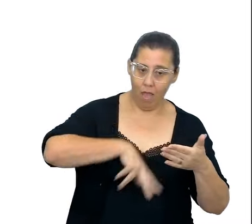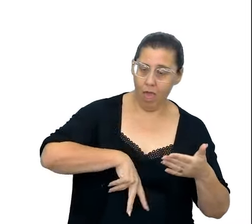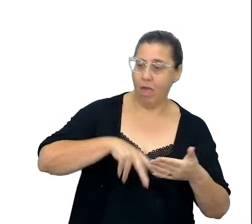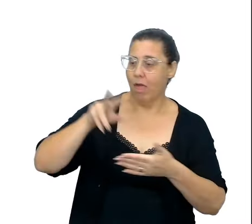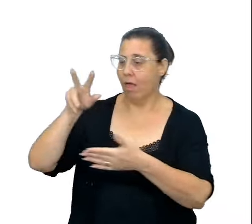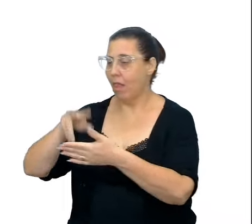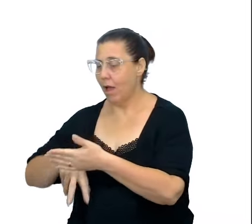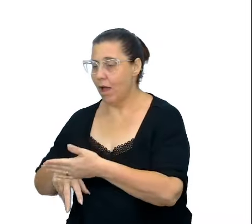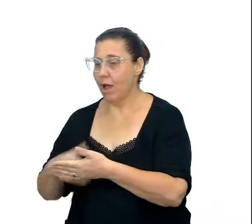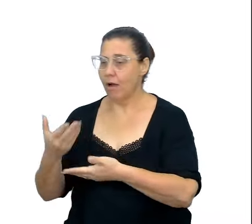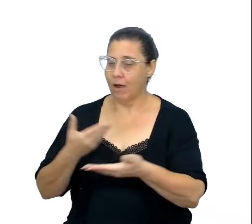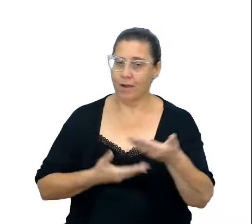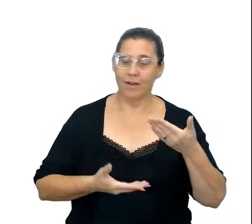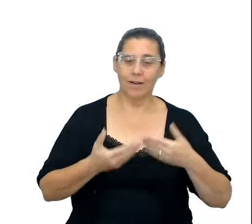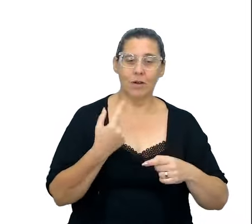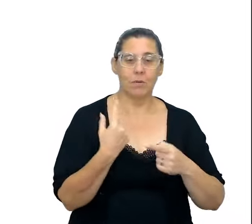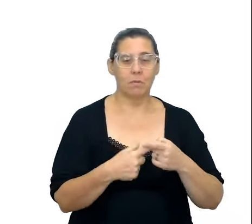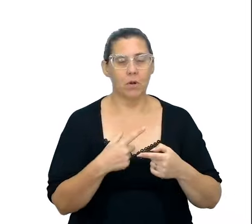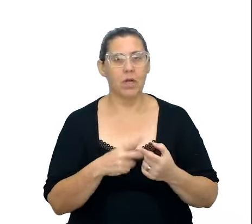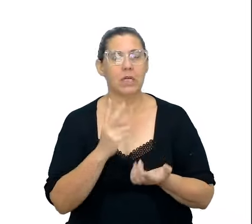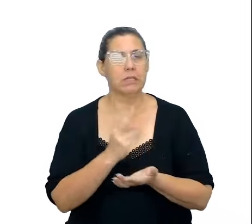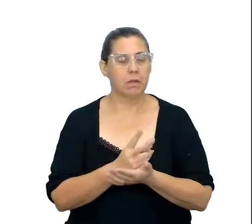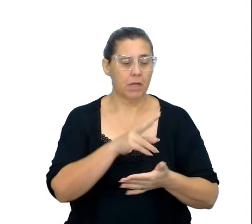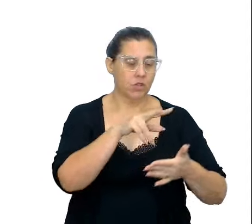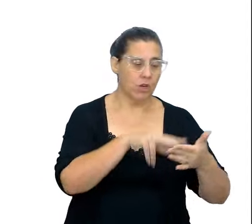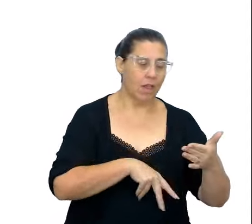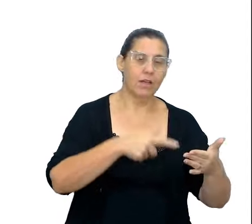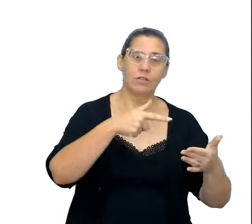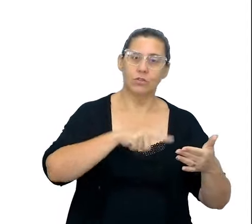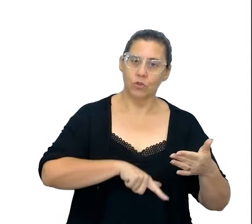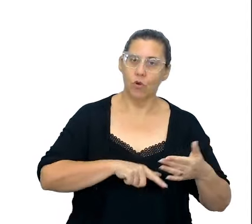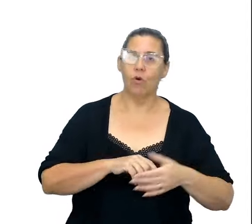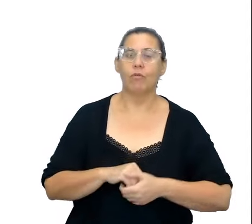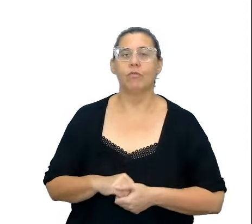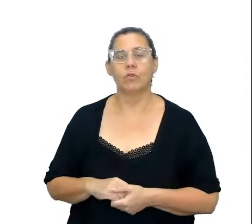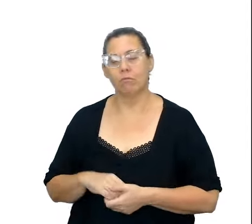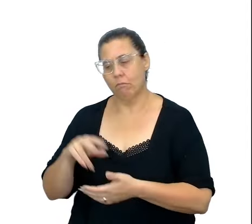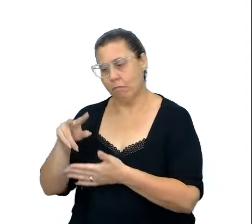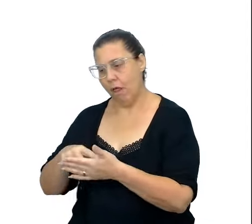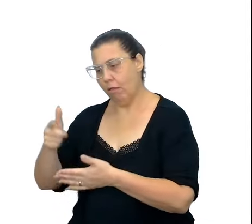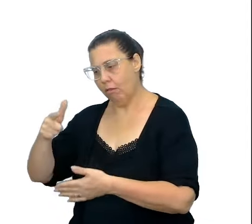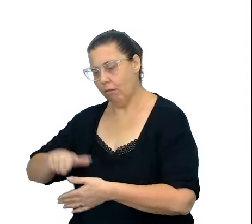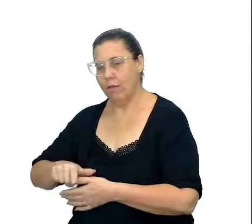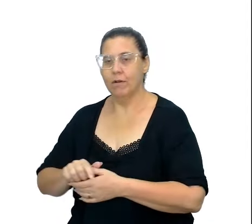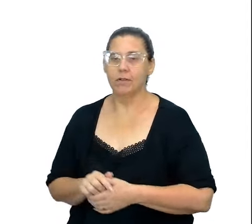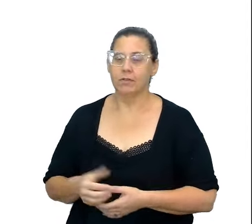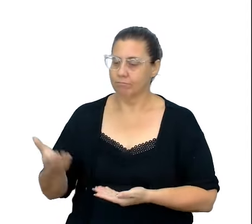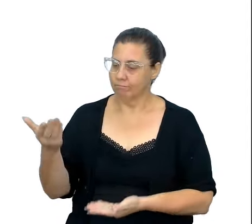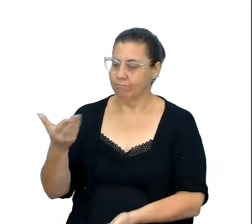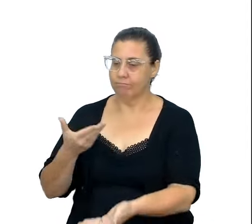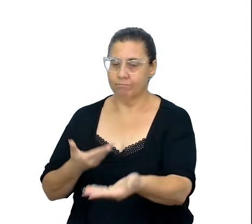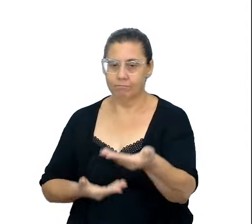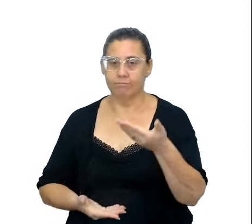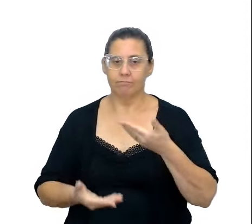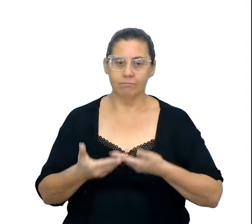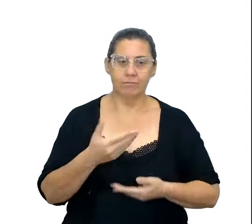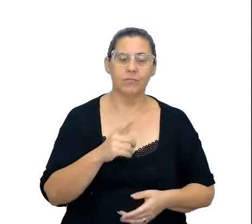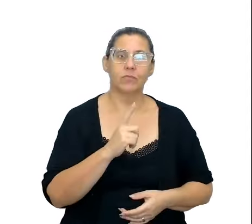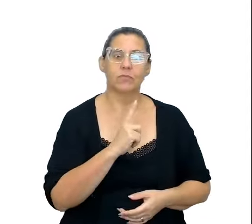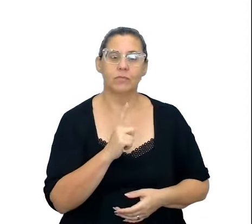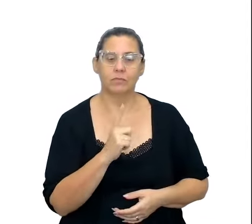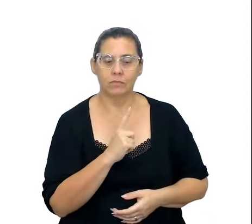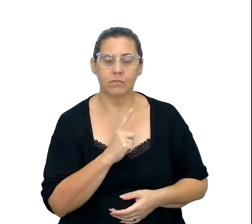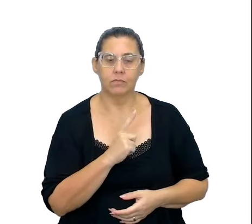a leitura do outro, porque sempre que a gente relê, sempre que a gente pede para uma outra pessoa, né, ler essa produção, eles vão ler